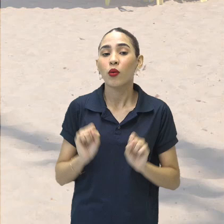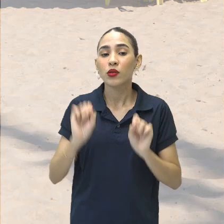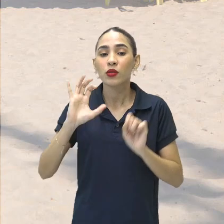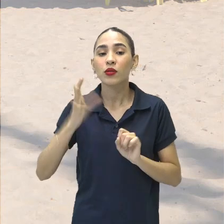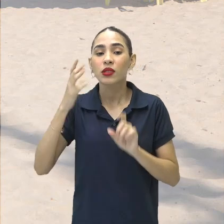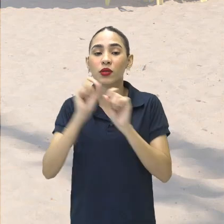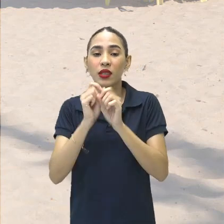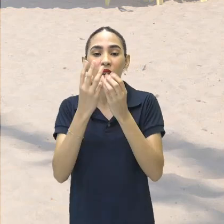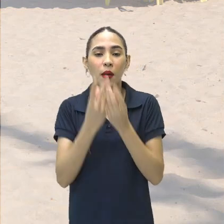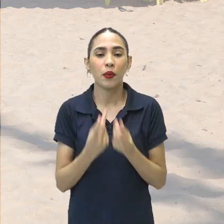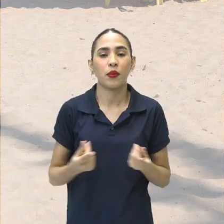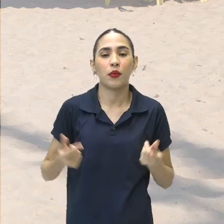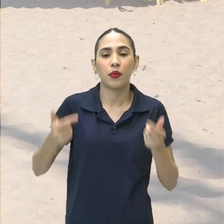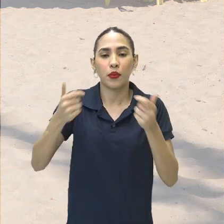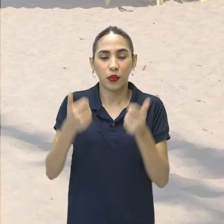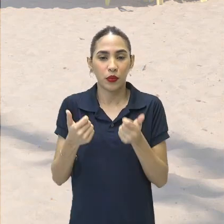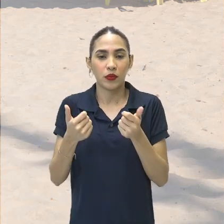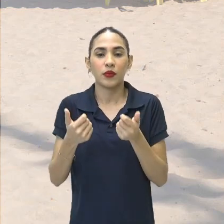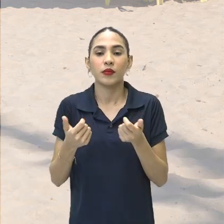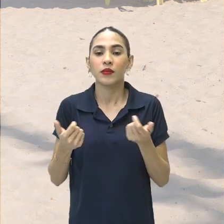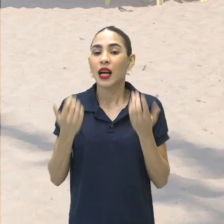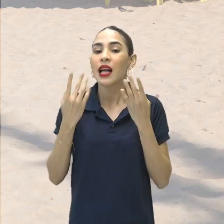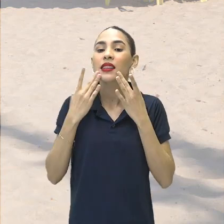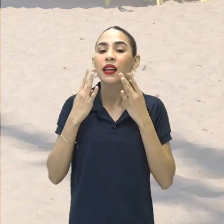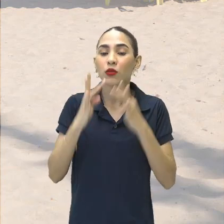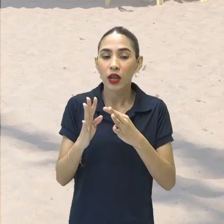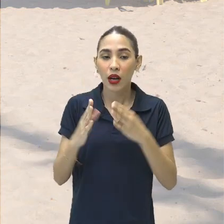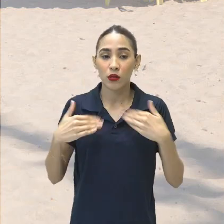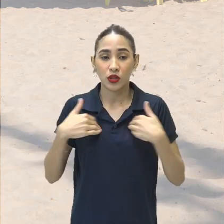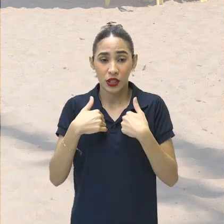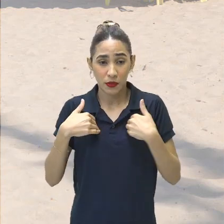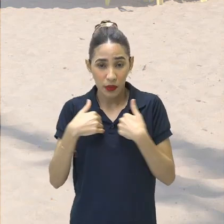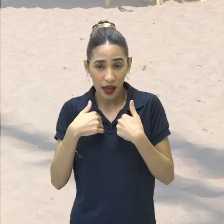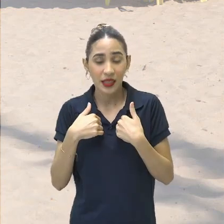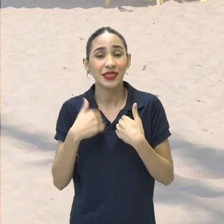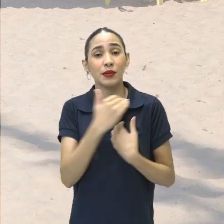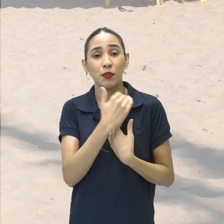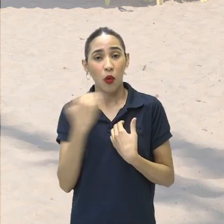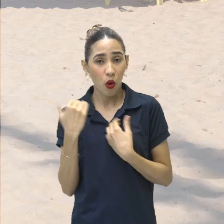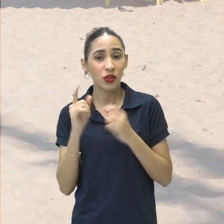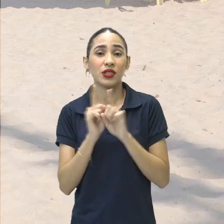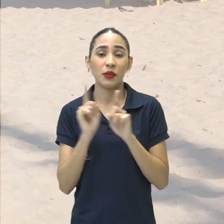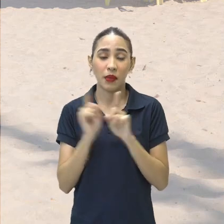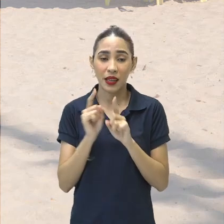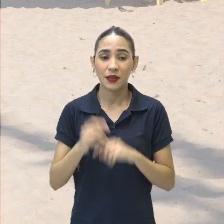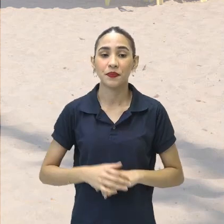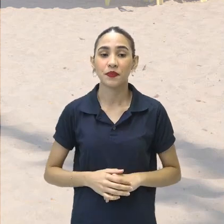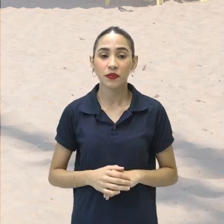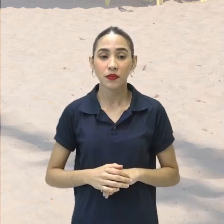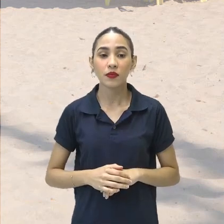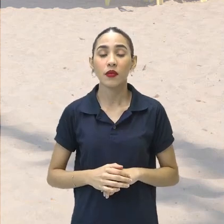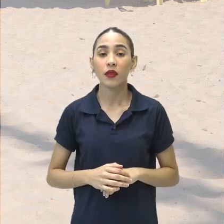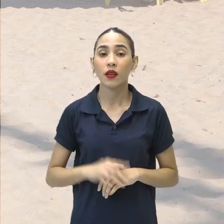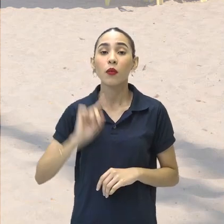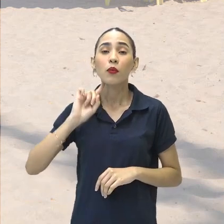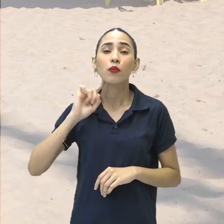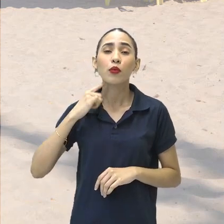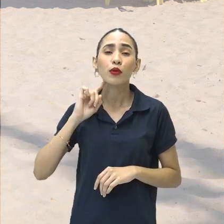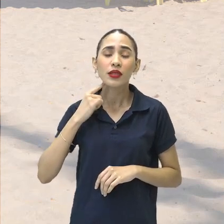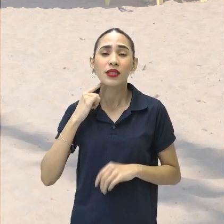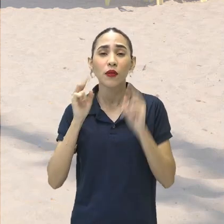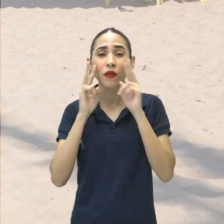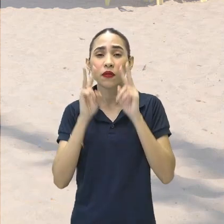levar à destruição do habitat natural e até extinção de espécies. A poluição